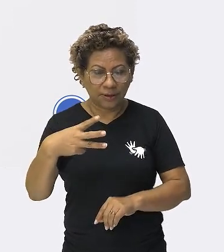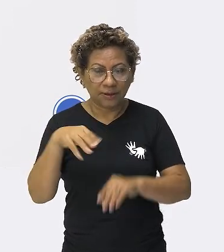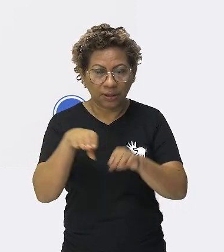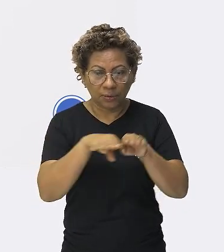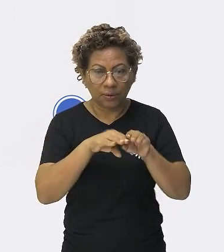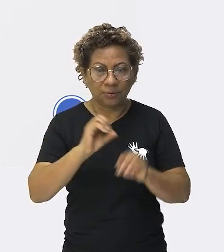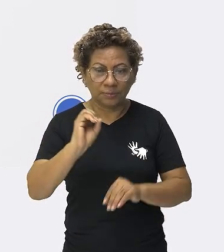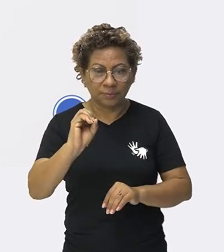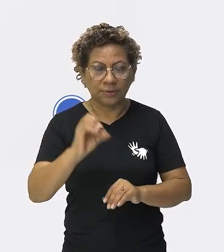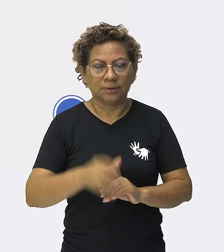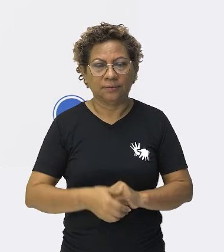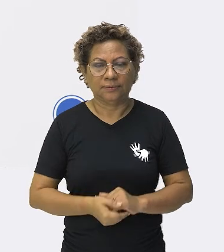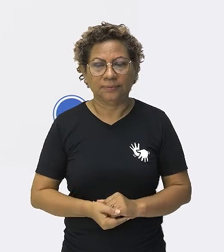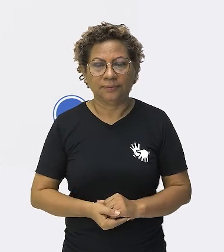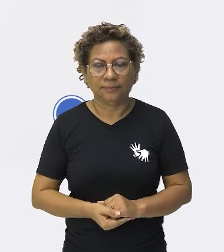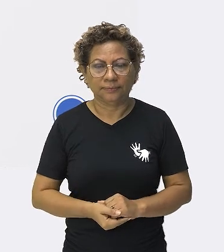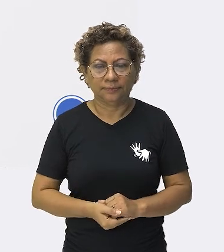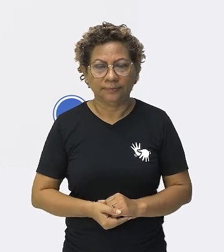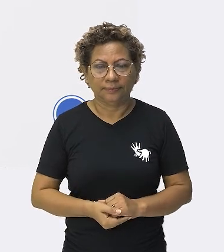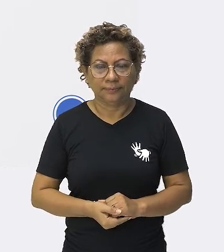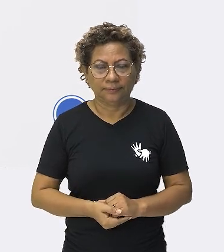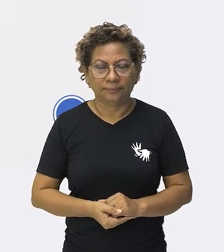a zero. Ok?